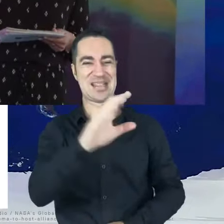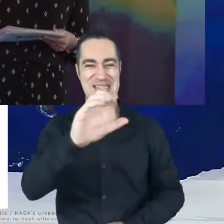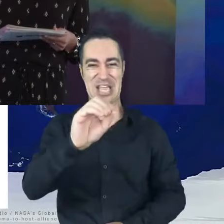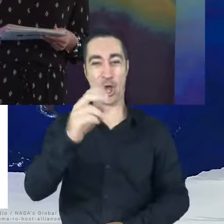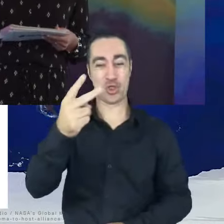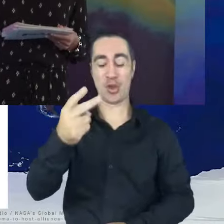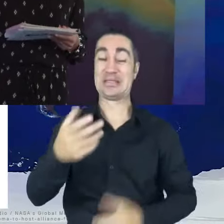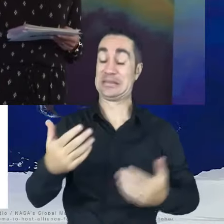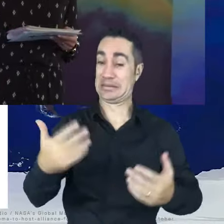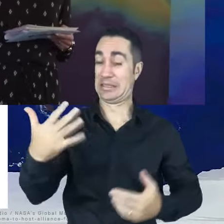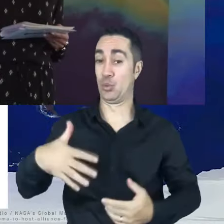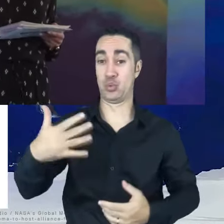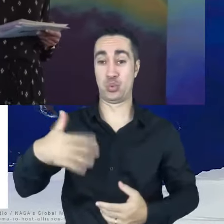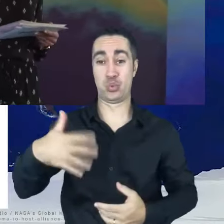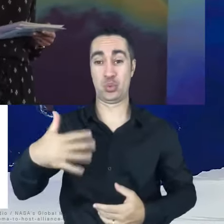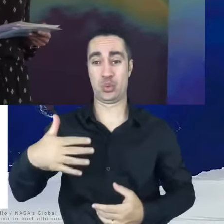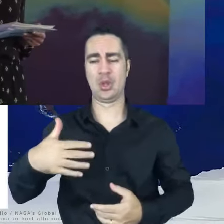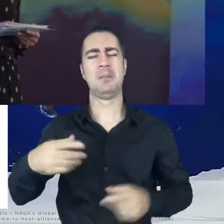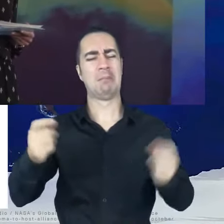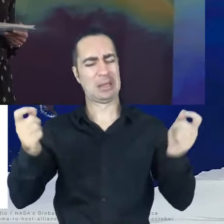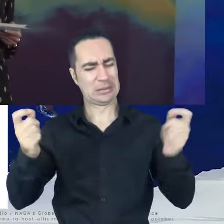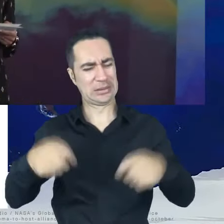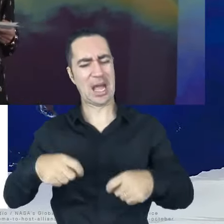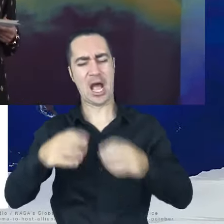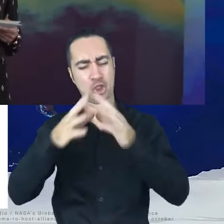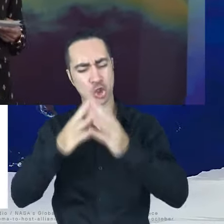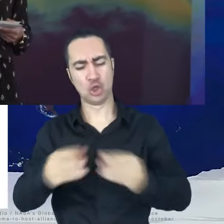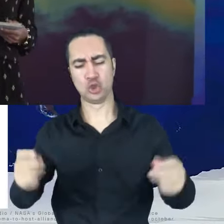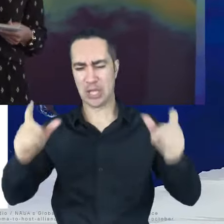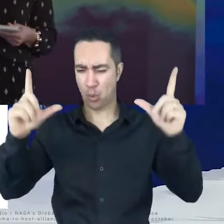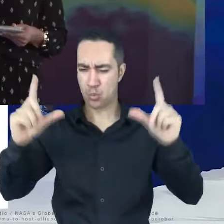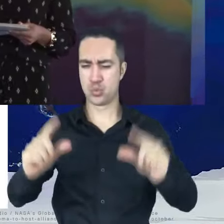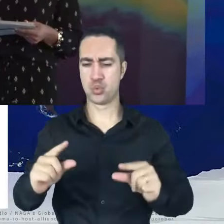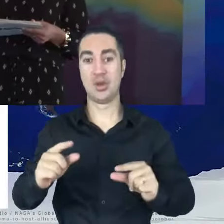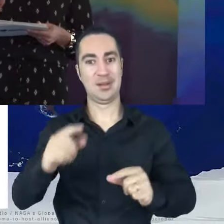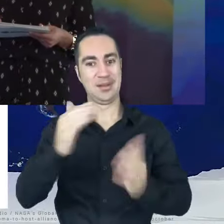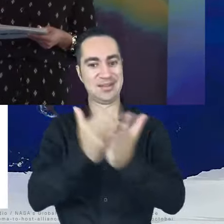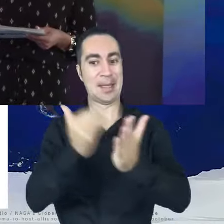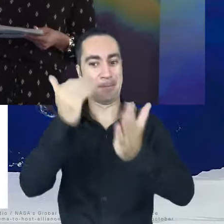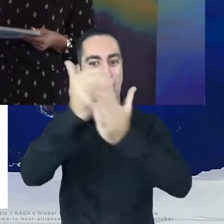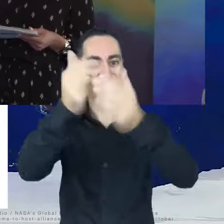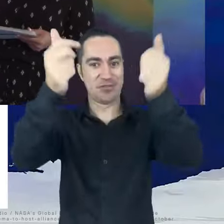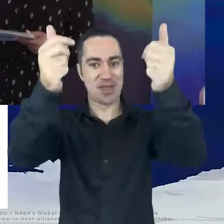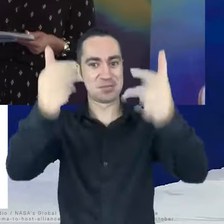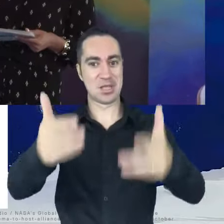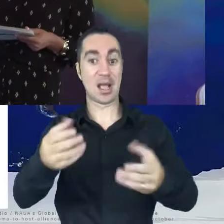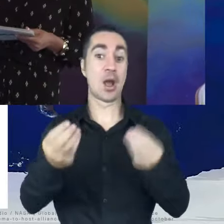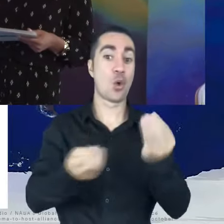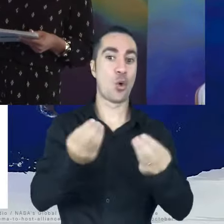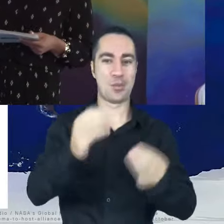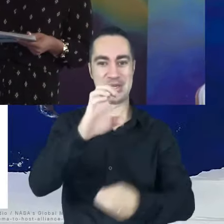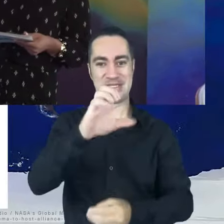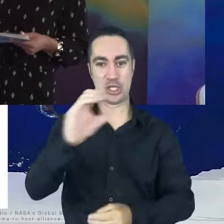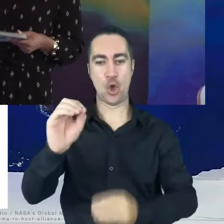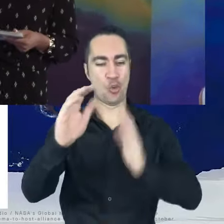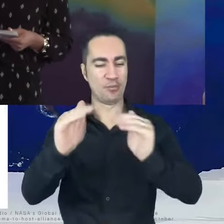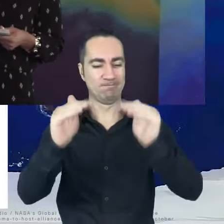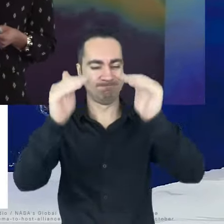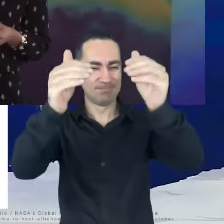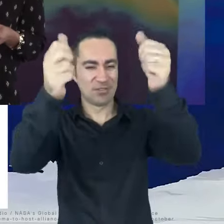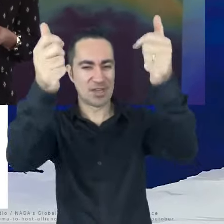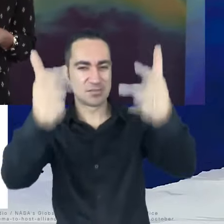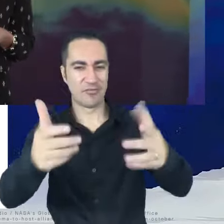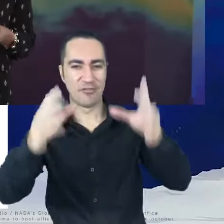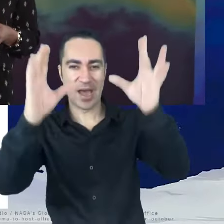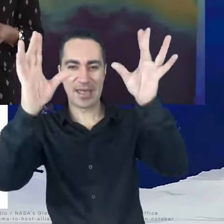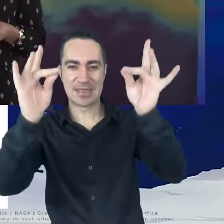existe solução para o metano, e a gente vai falar daqui a pouco com os nossos CEOs, né, Patrícia? Em breve isso a gente fala com eles. Mas antes, Carlos, eu queria